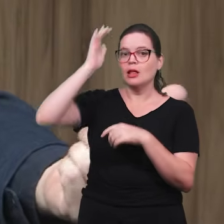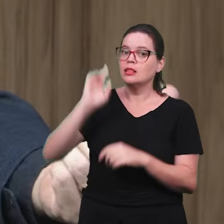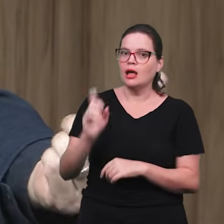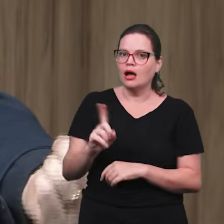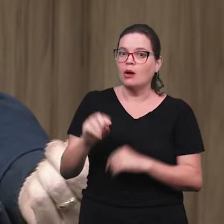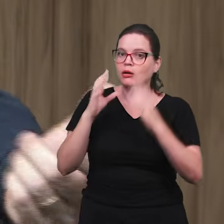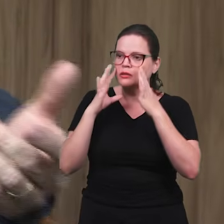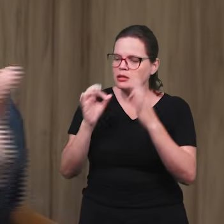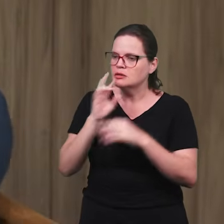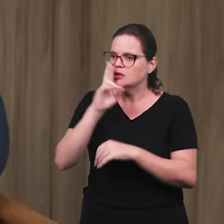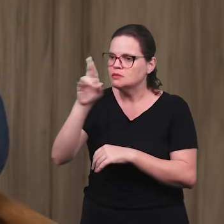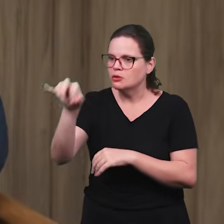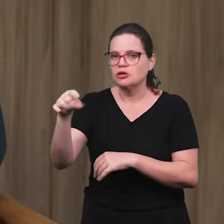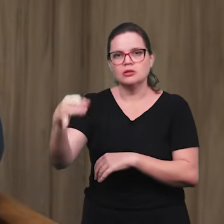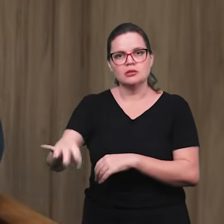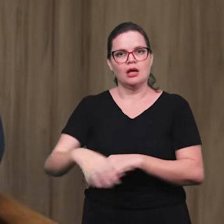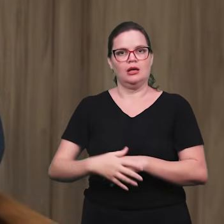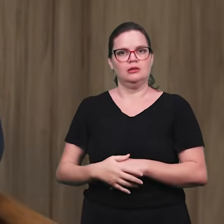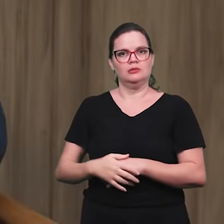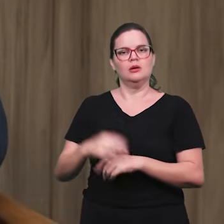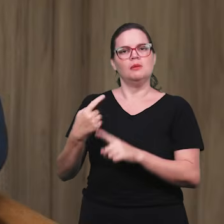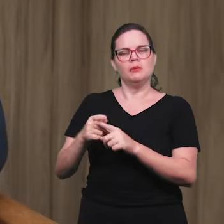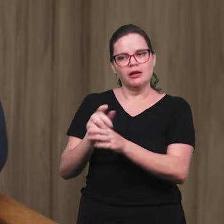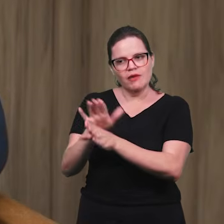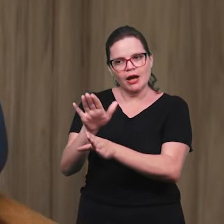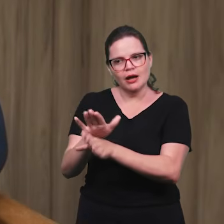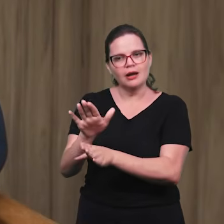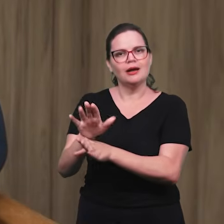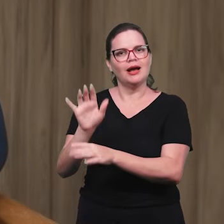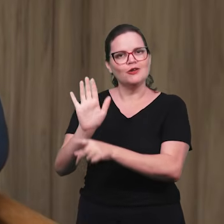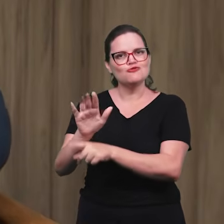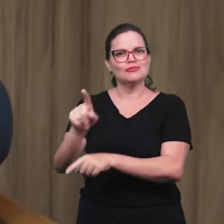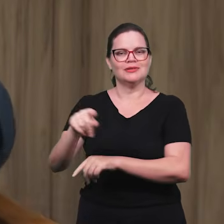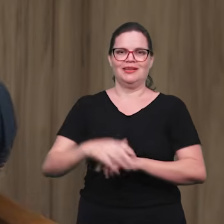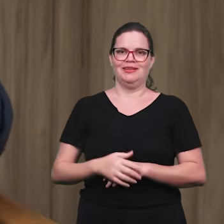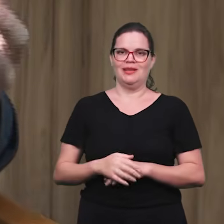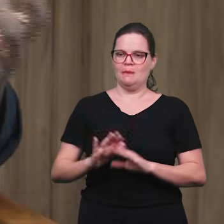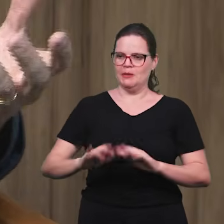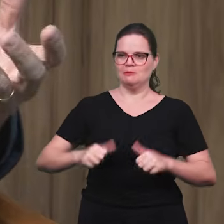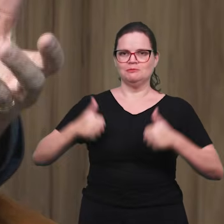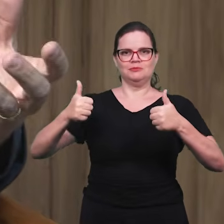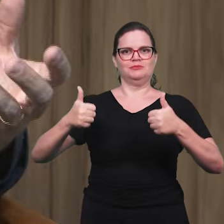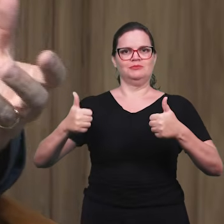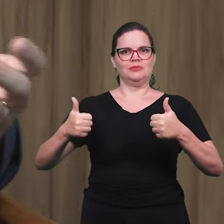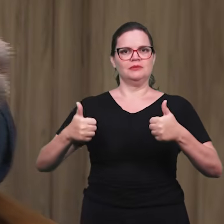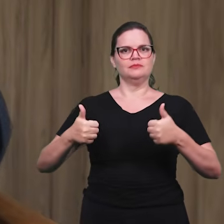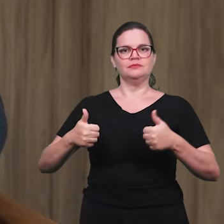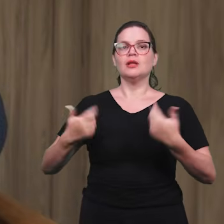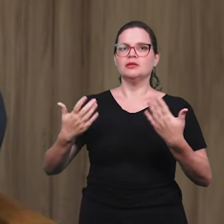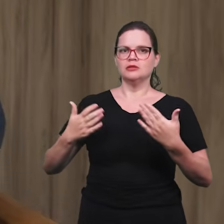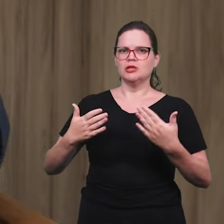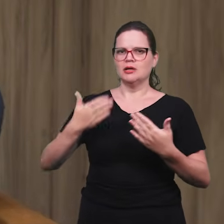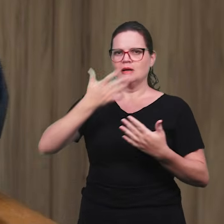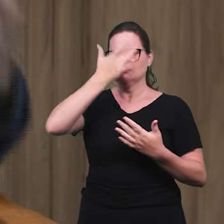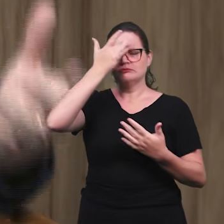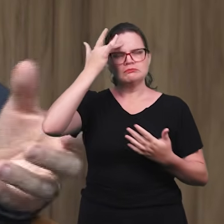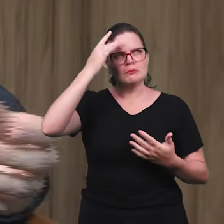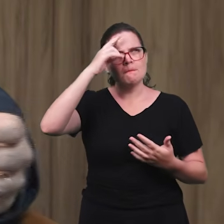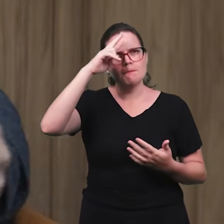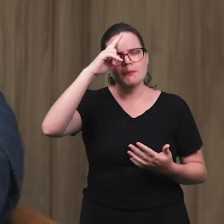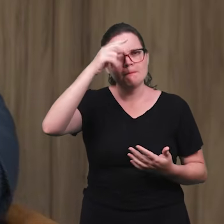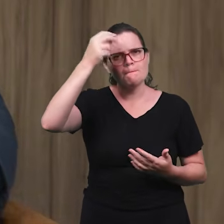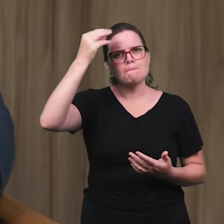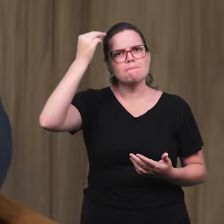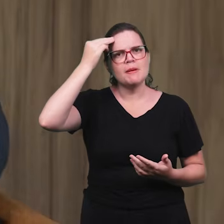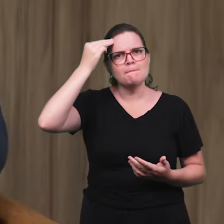que ele precisa ouvir, porque isso ajuda muito no processo de recuperação. E recuperação que eu falo é de sensório mesmo, recuperação de